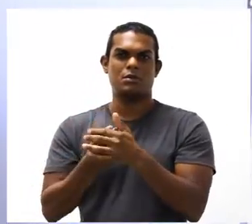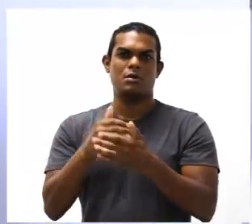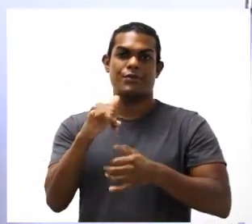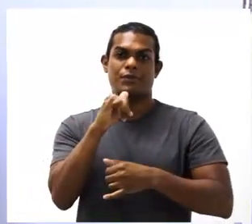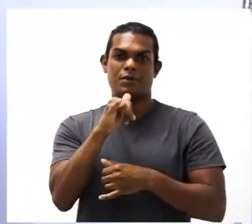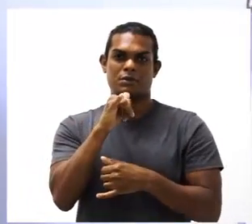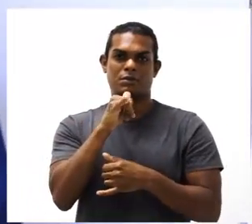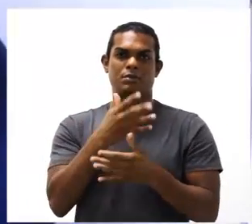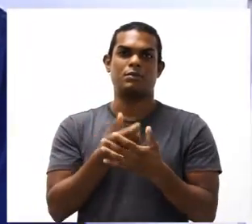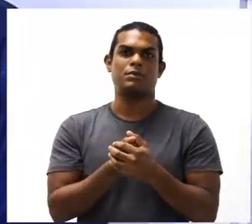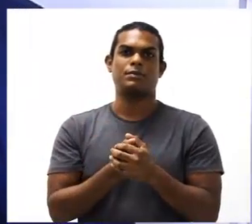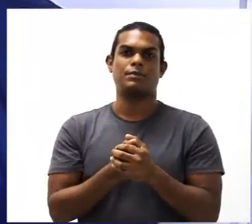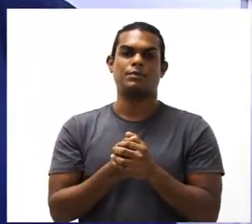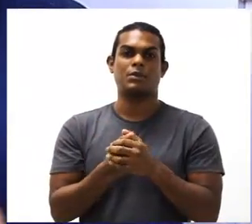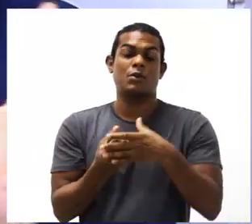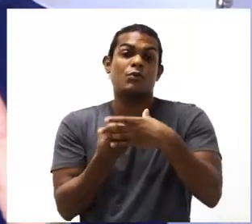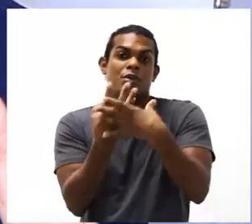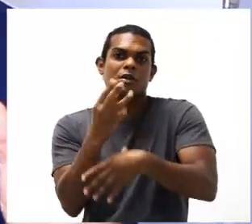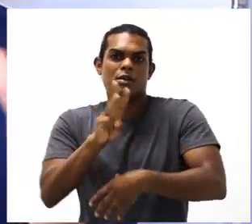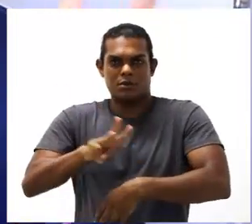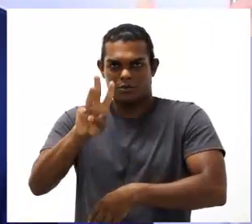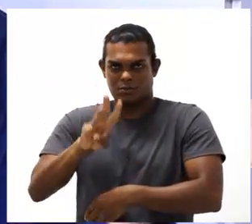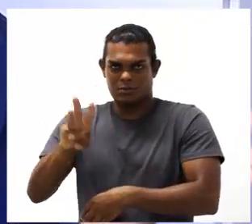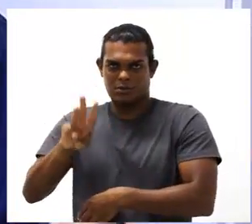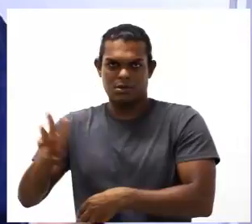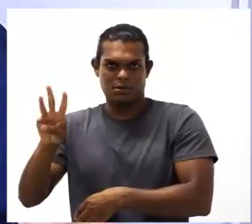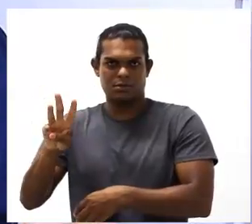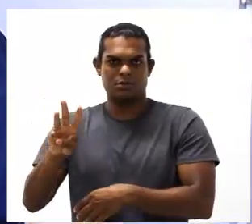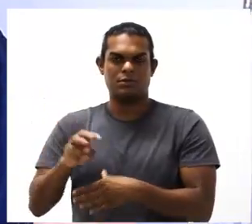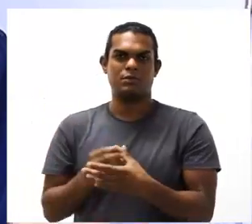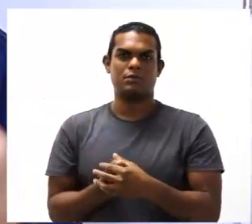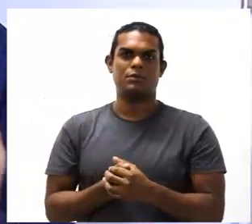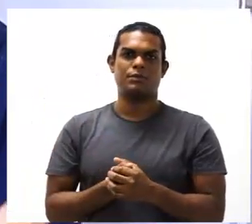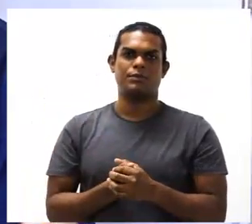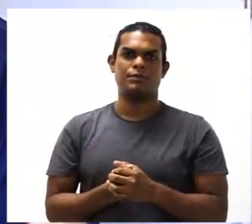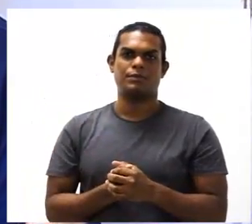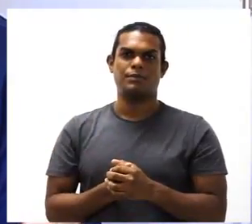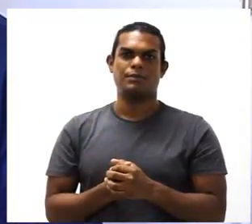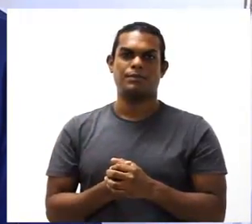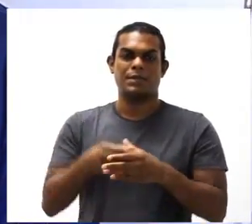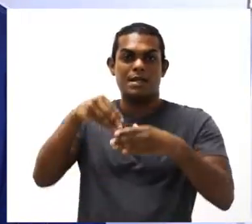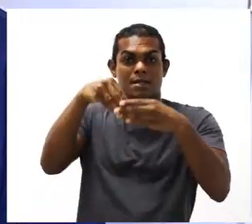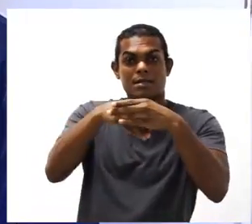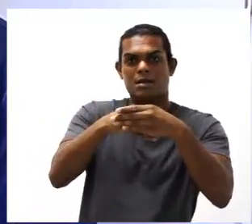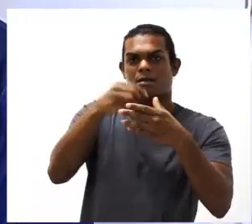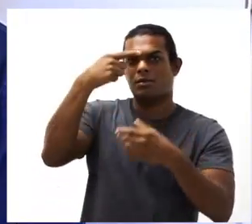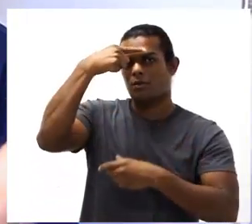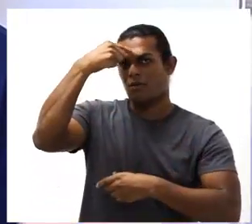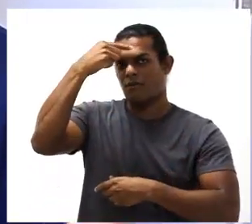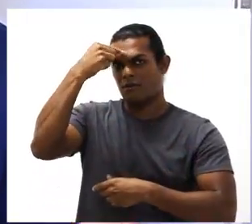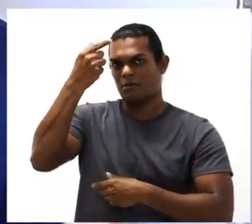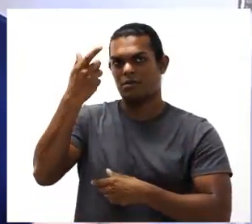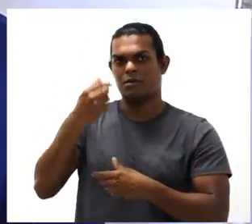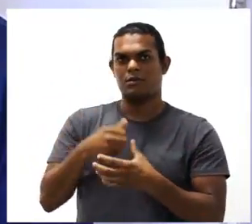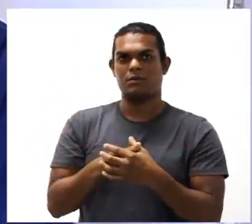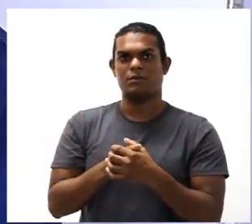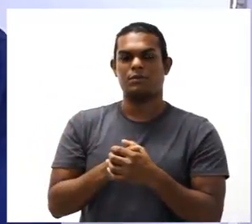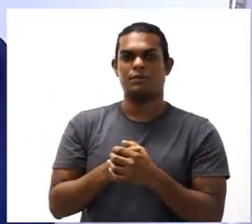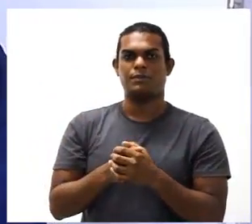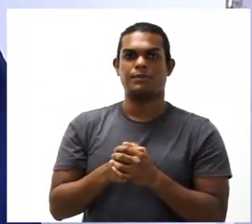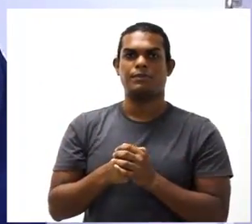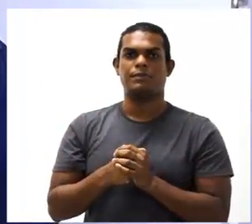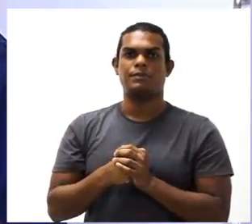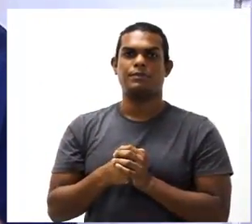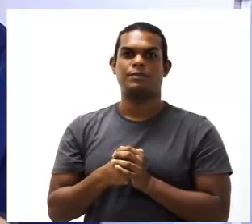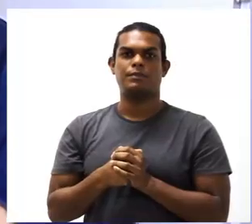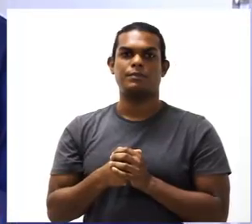exemplo, se eu vou criar um portal, um site, de uma instituição, que nos seus primórdios